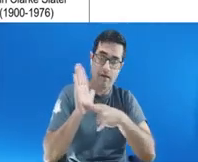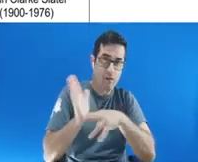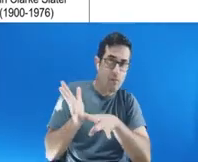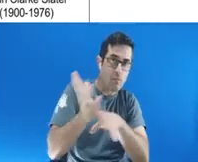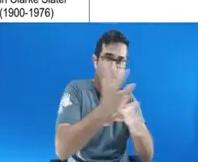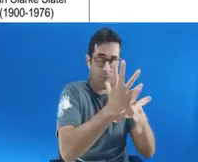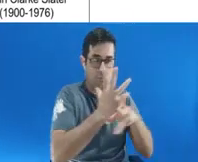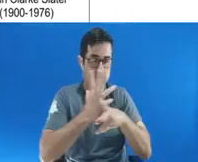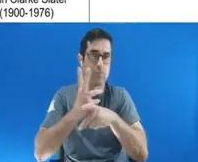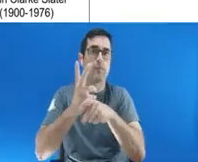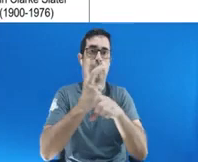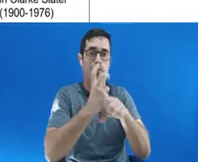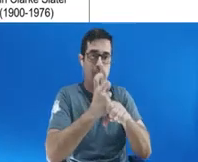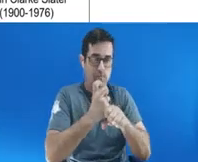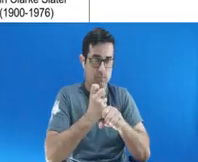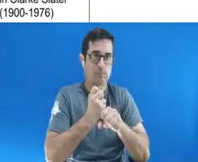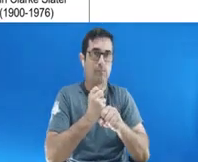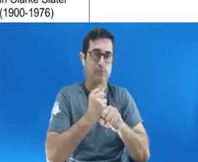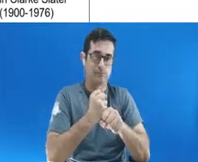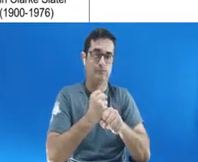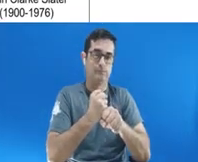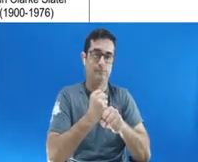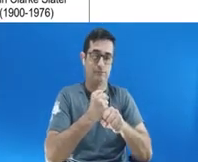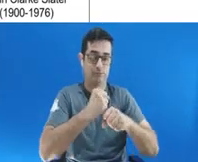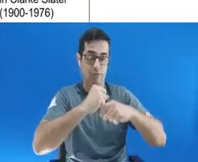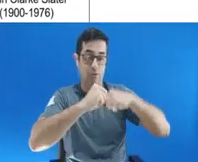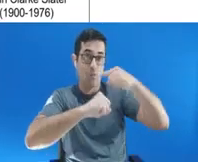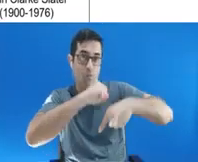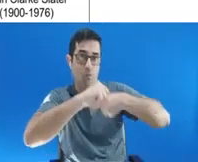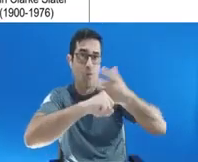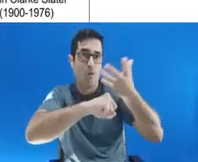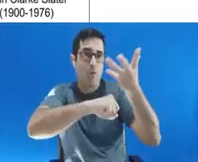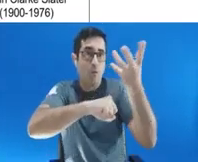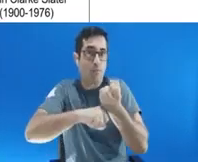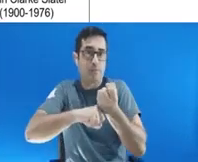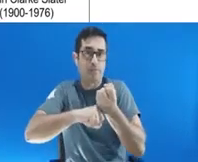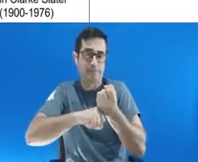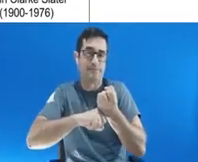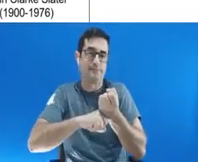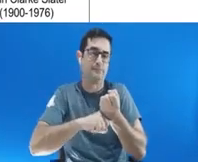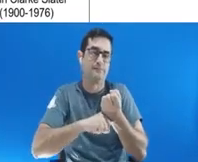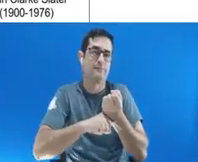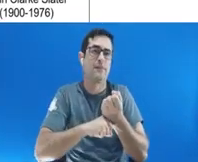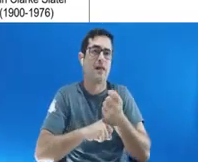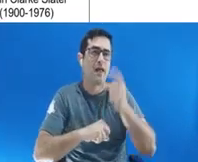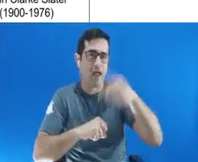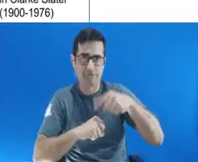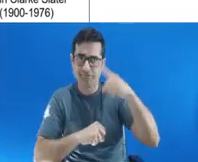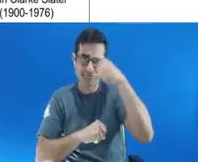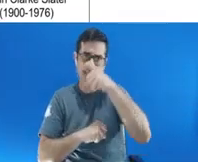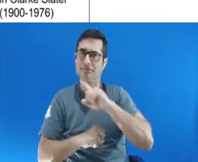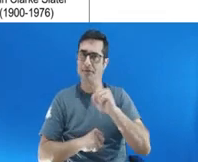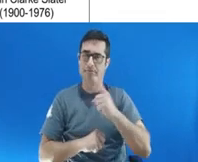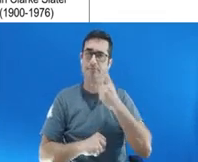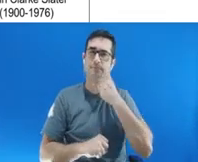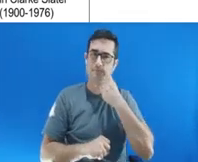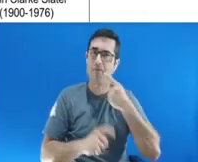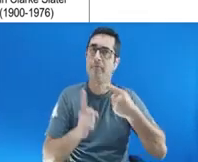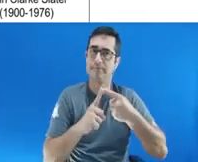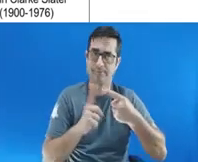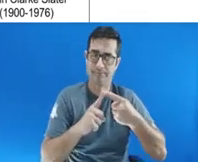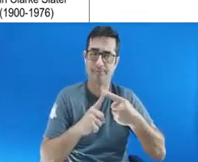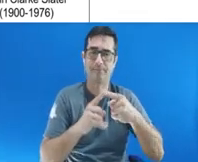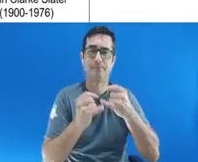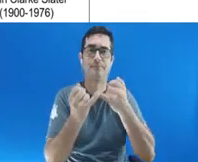carga nuclear efetiva. E elas não são tão difíceis, a gente vai ver uma por uma. Por exemplo, eu vou pegar e fazer a distribuição. Eu peguei um